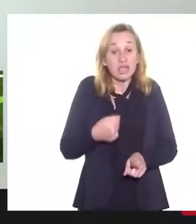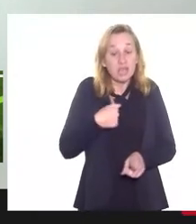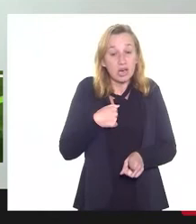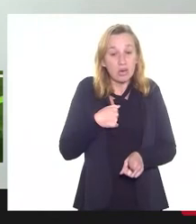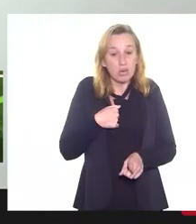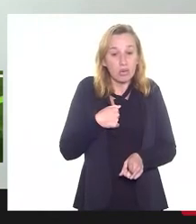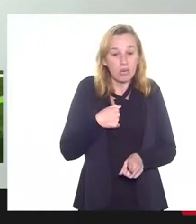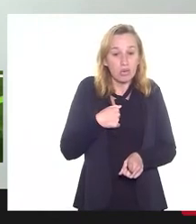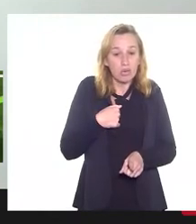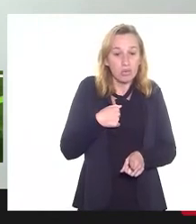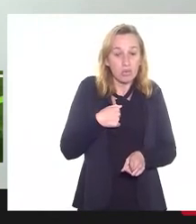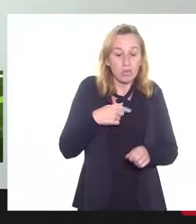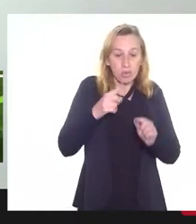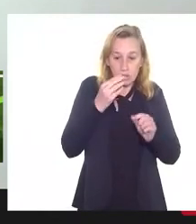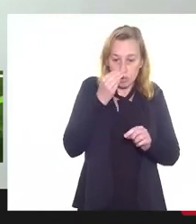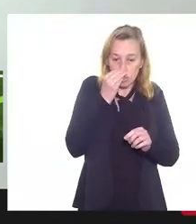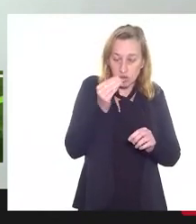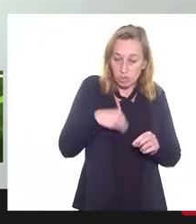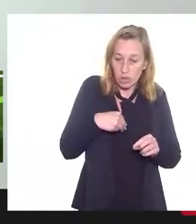vítima